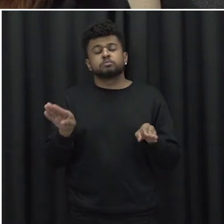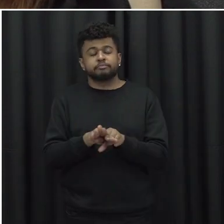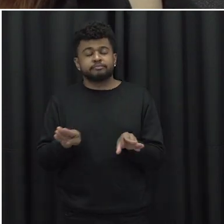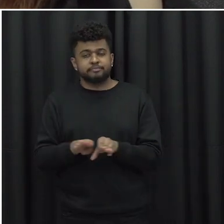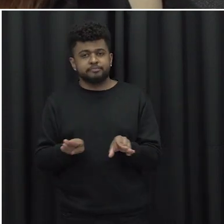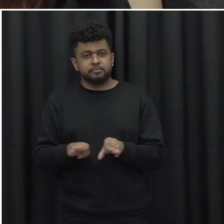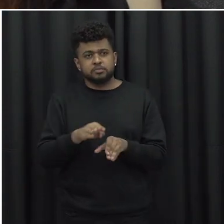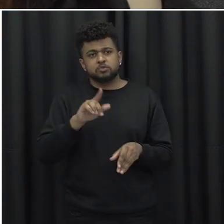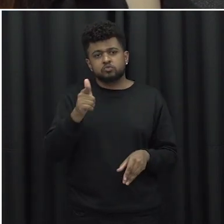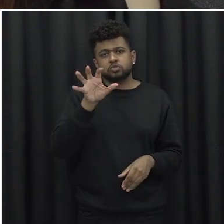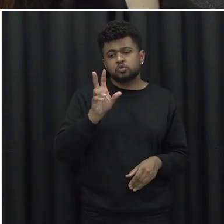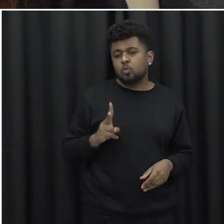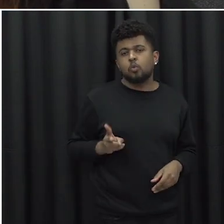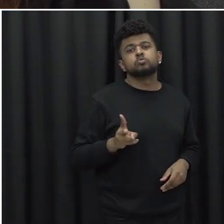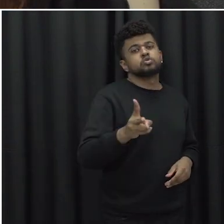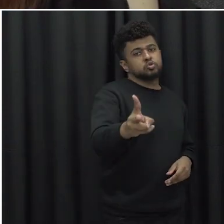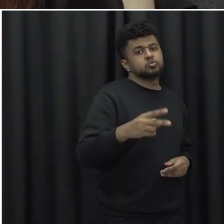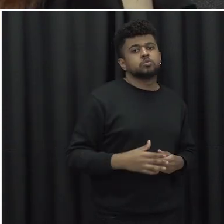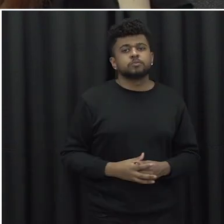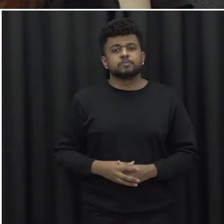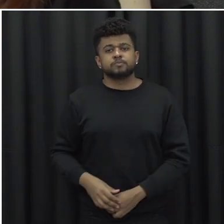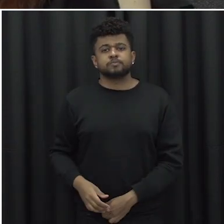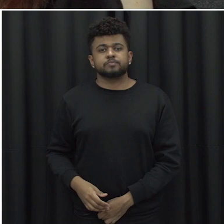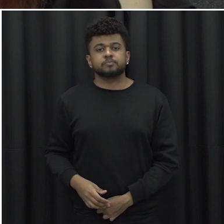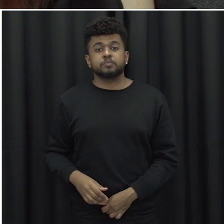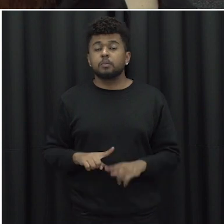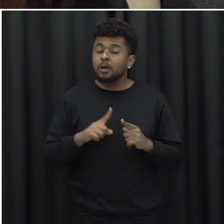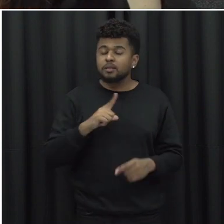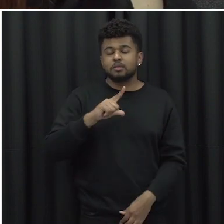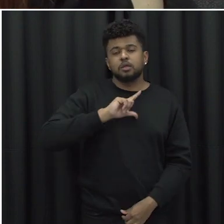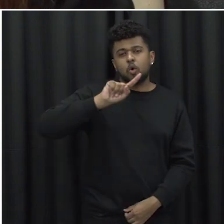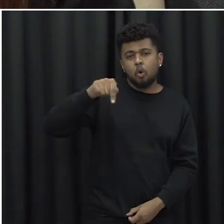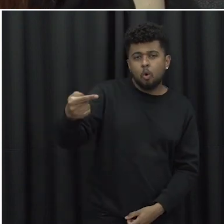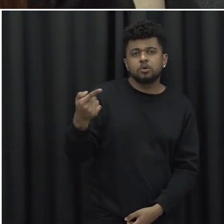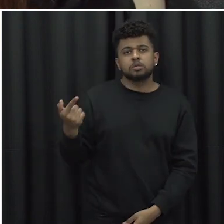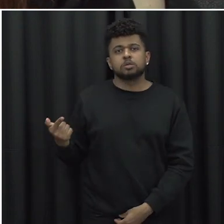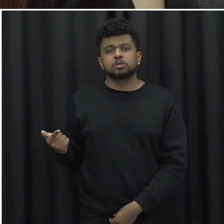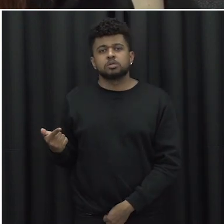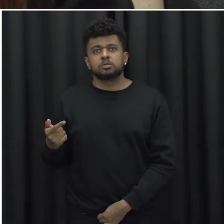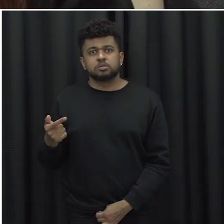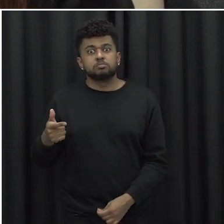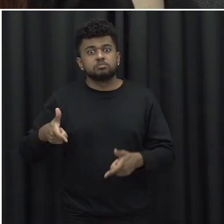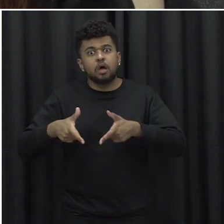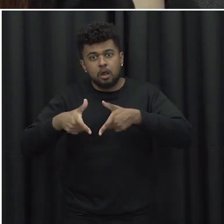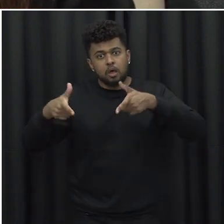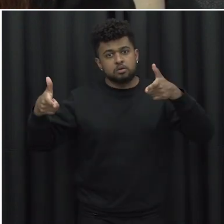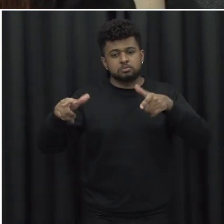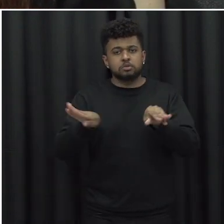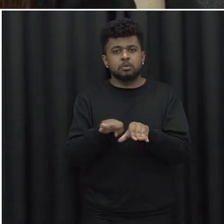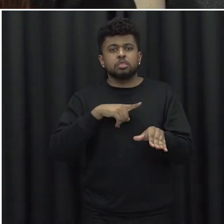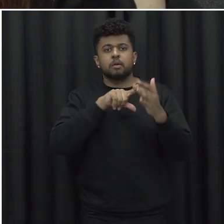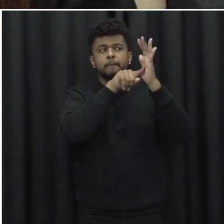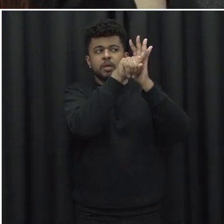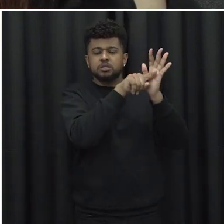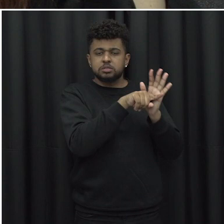entrantes e de forma contínua, por vezes. Mas existem outras ainda, um número grande,